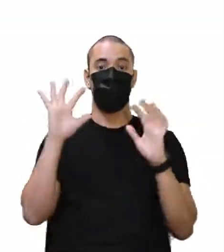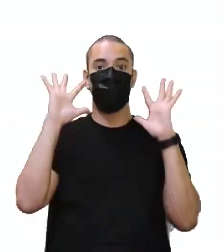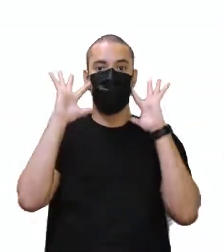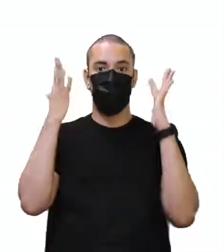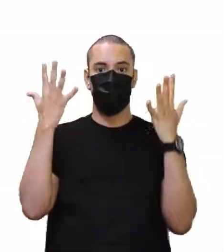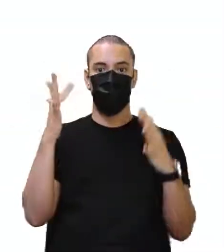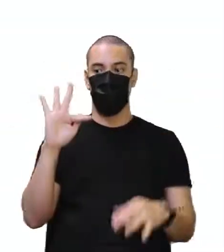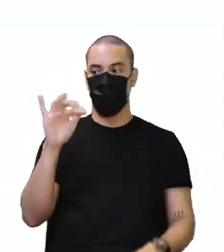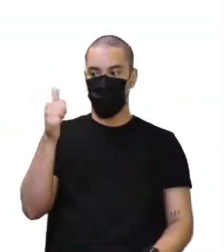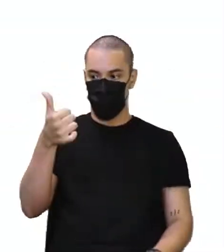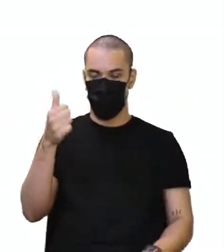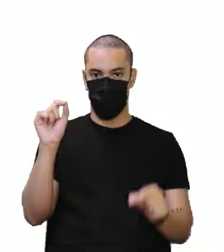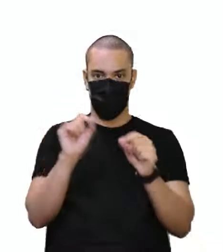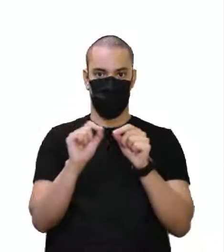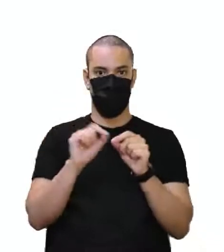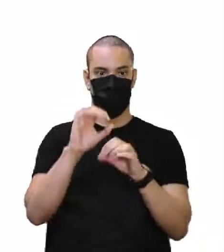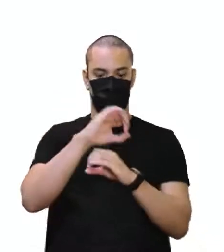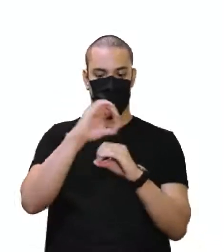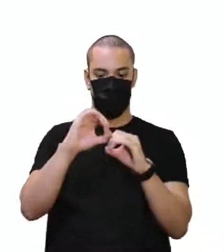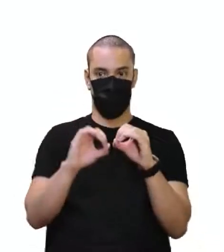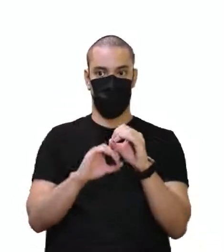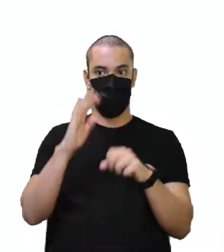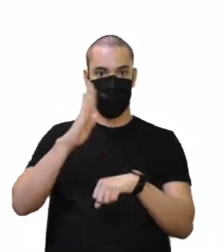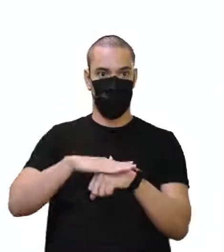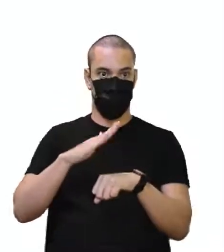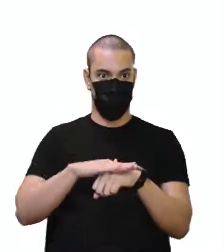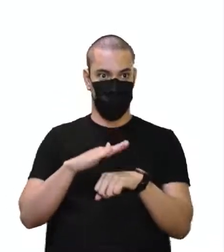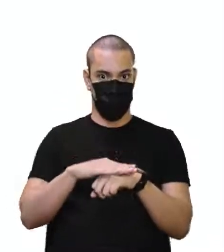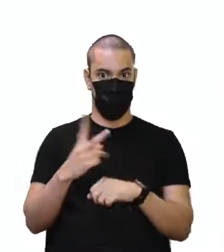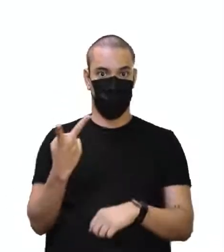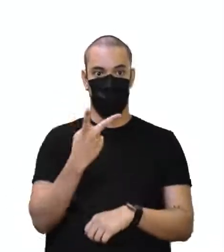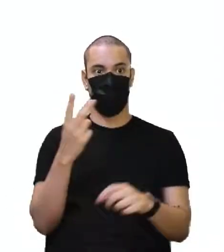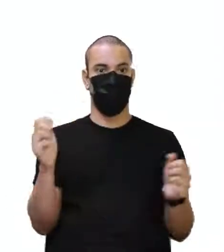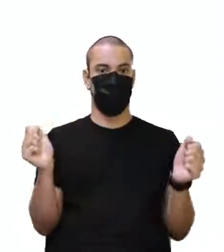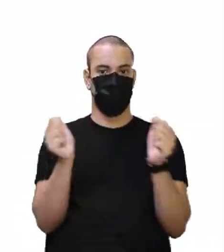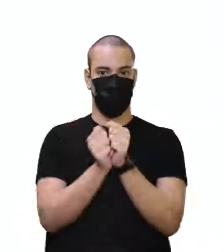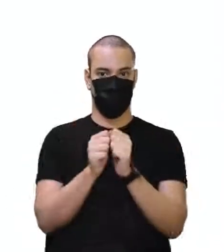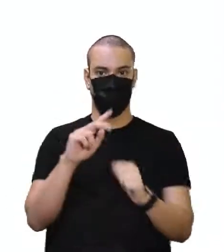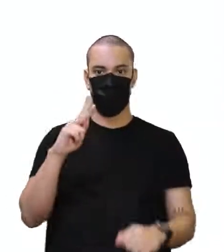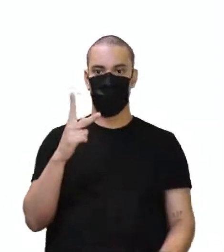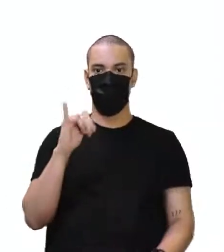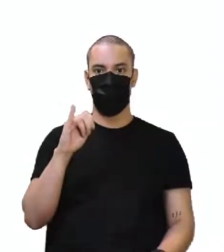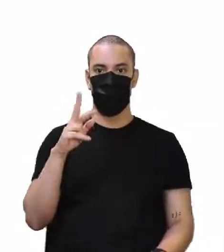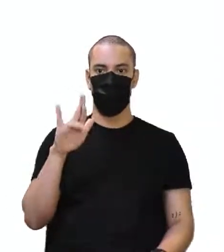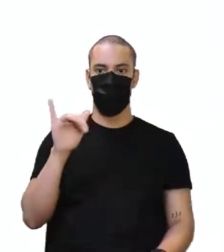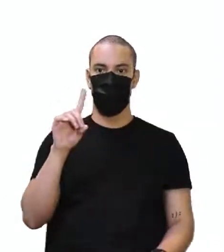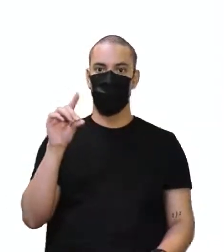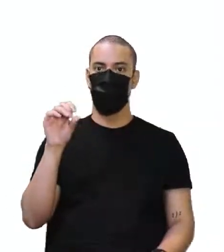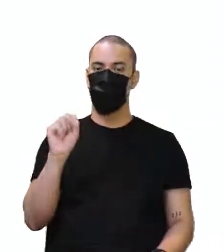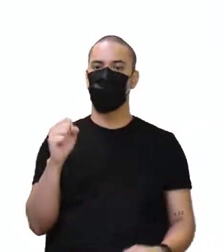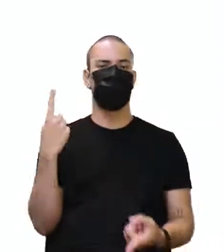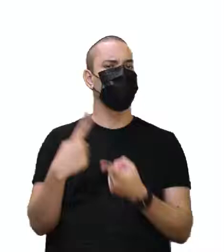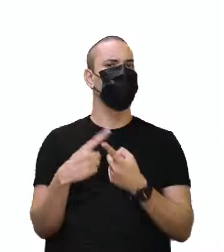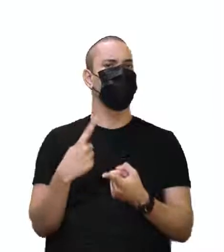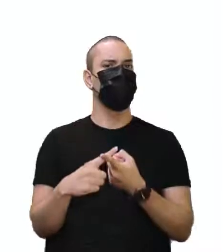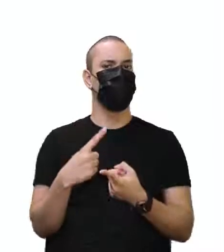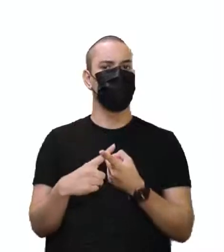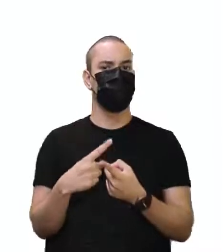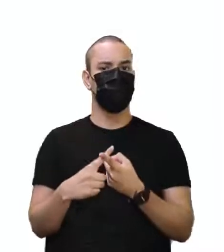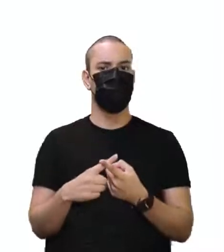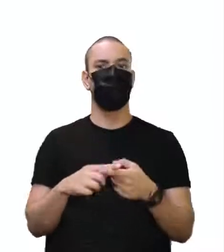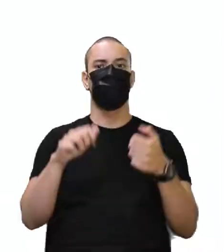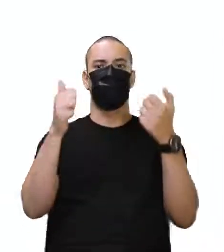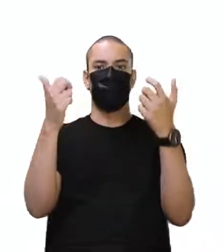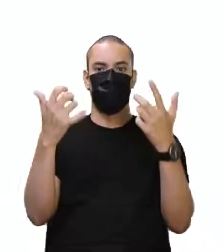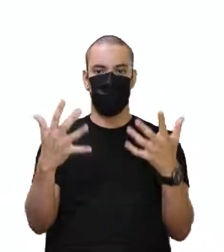geração F1 e fazer a autofecundação, que é o cruzamento híbridos, que nós chamamos. Por que híbridos, prof?